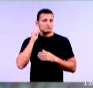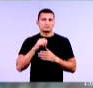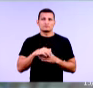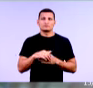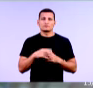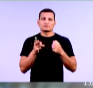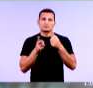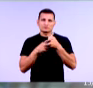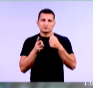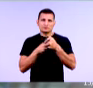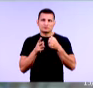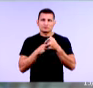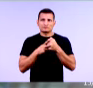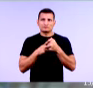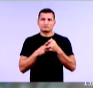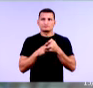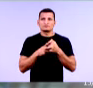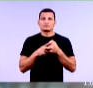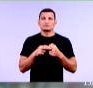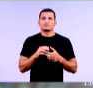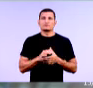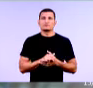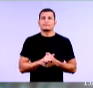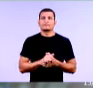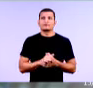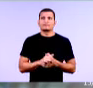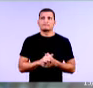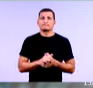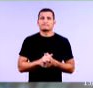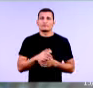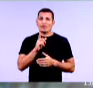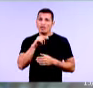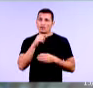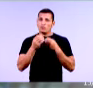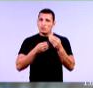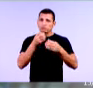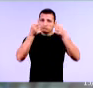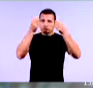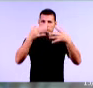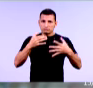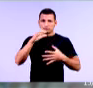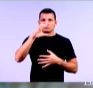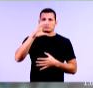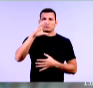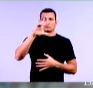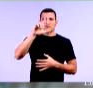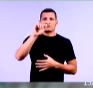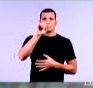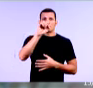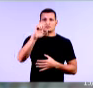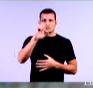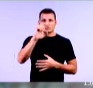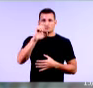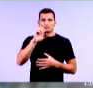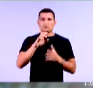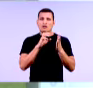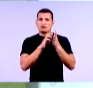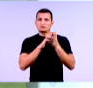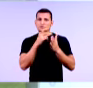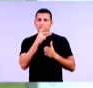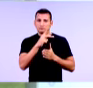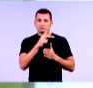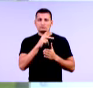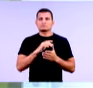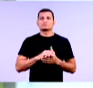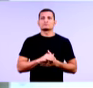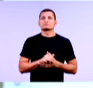peso, altura, né? Então é assim que a gente define uma classe, definindo as características dela e definindo o comportamento